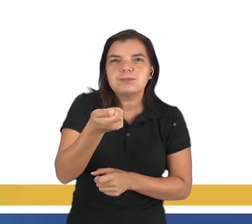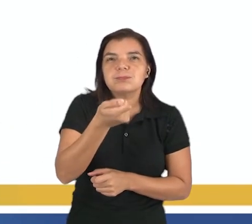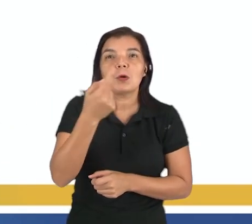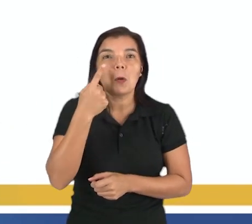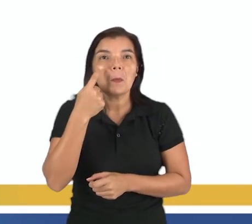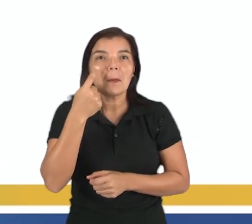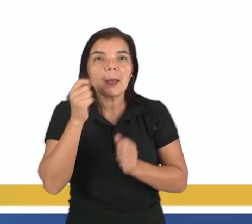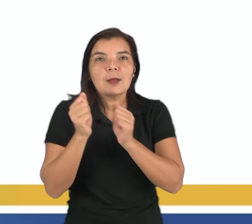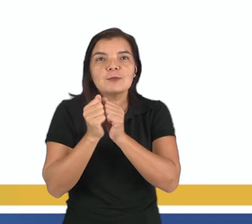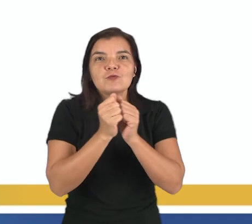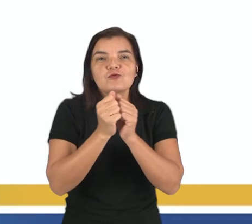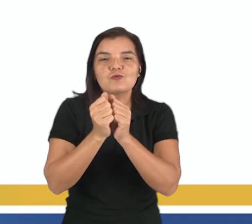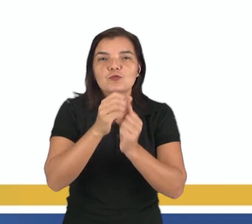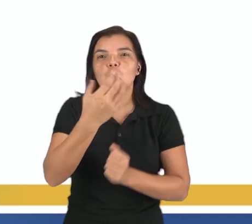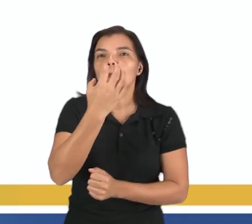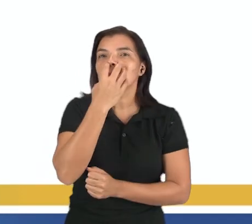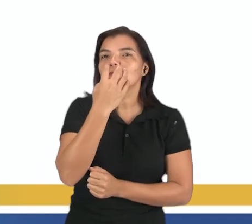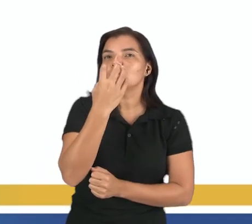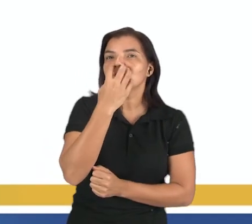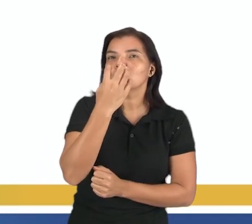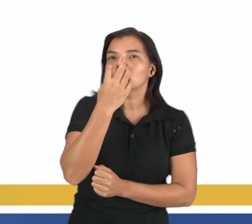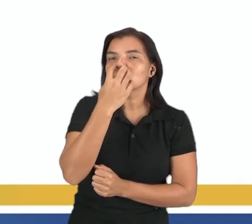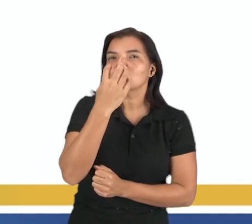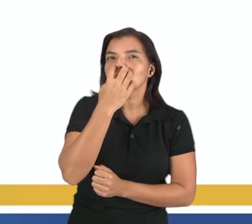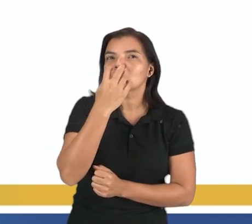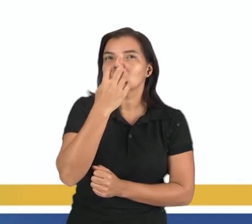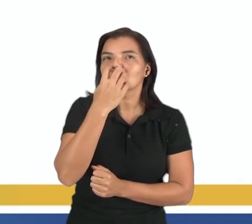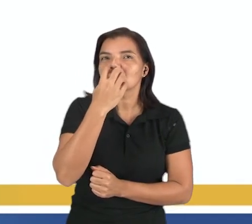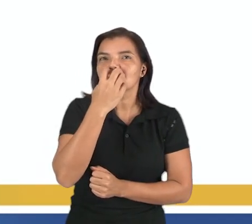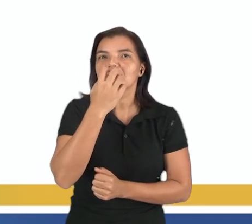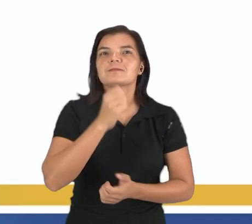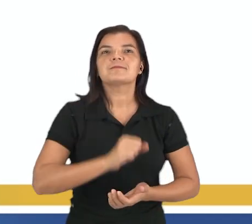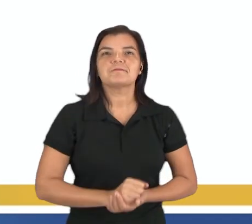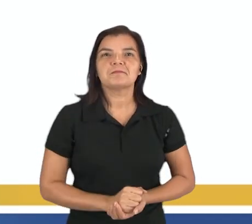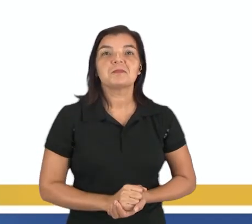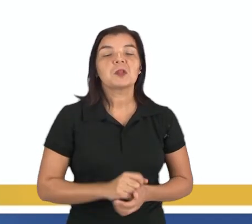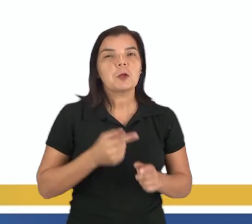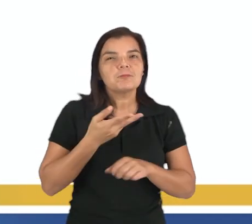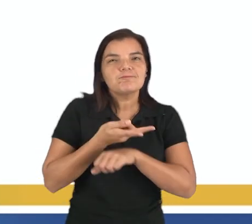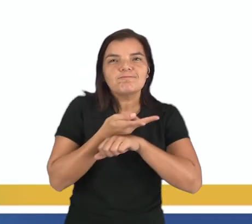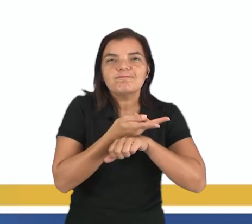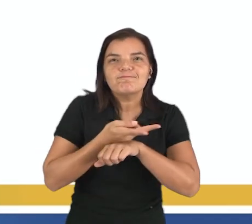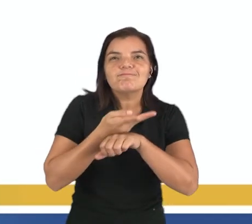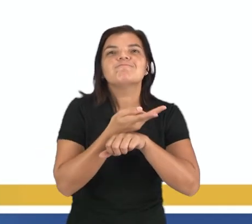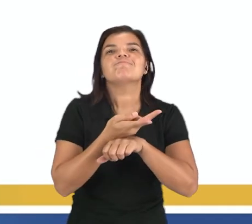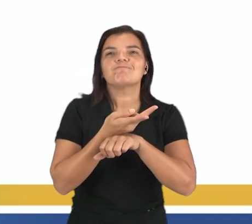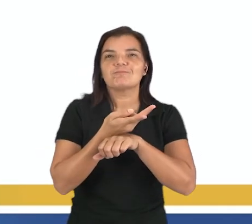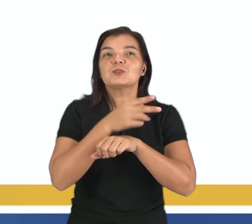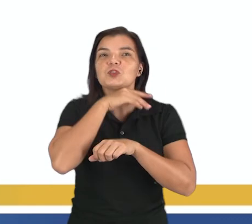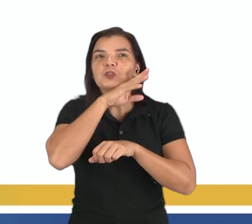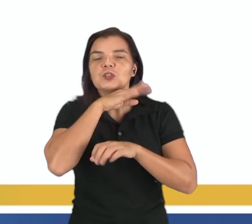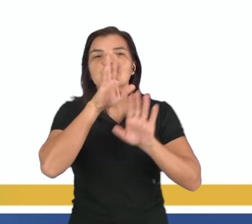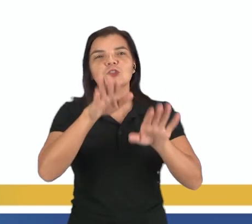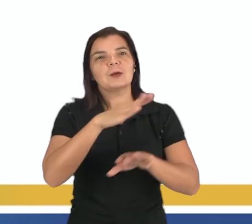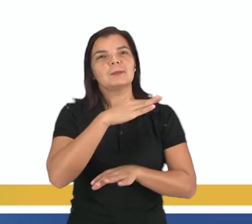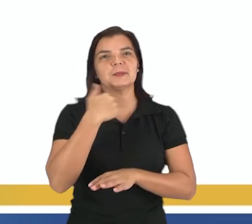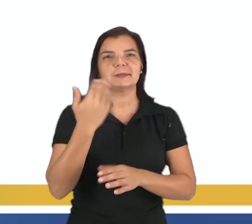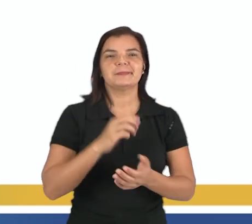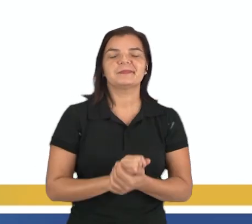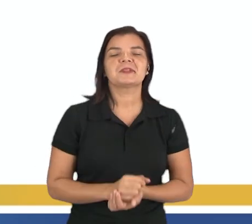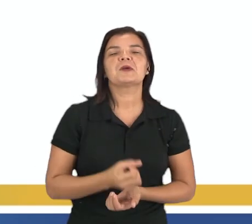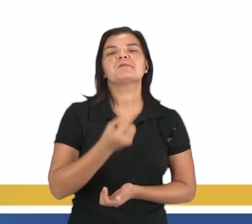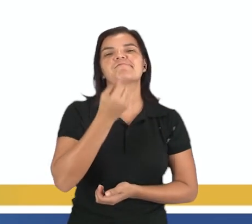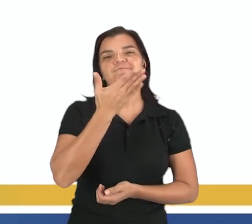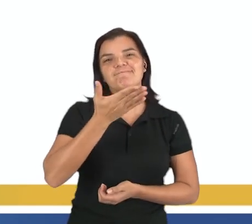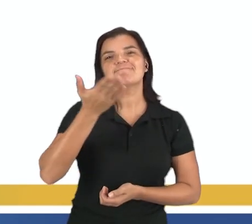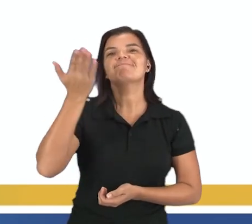pilha e acompanhado de um vira-lata corajoso em busca de caça já agonizante.